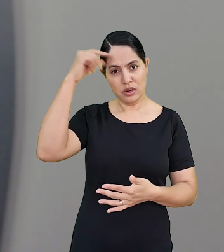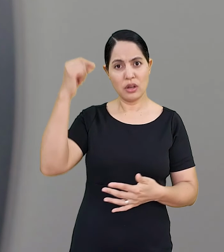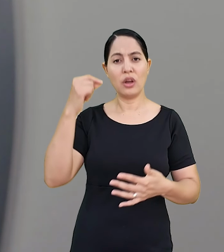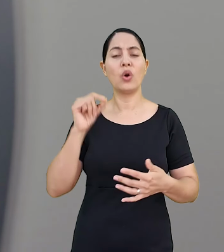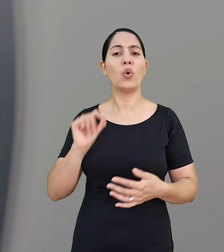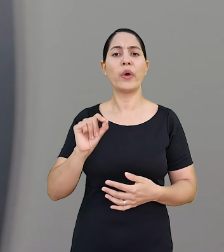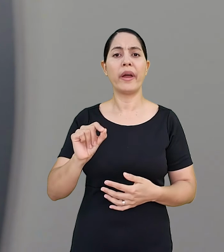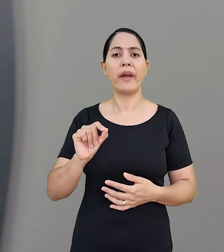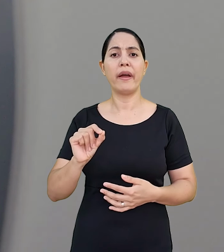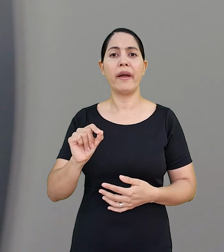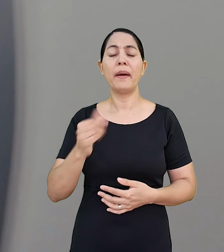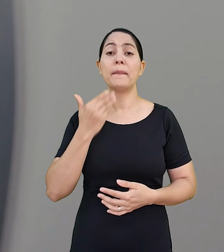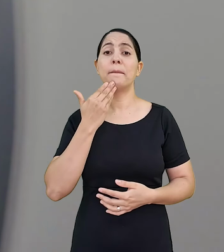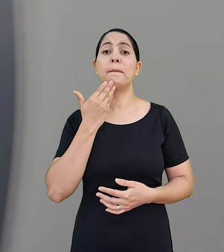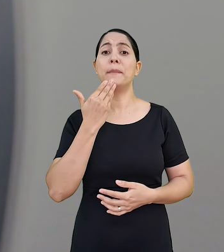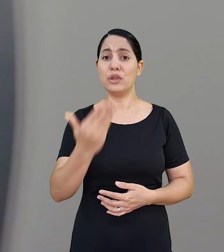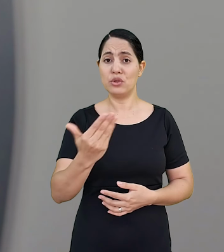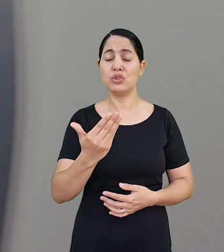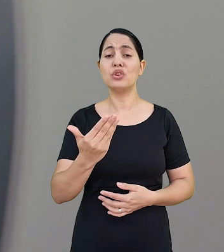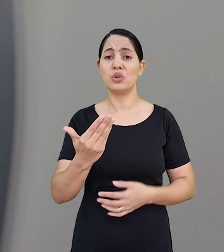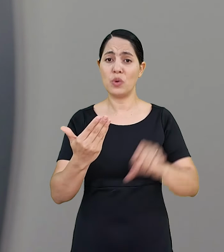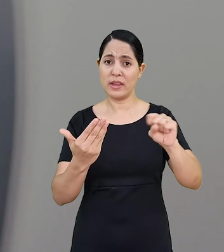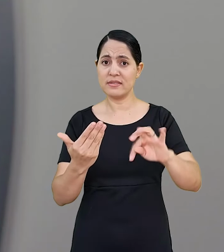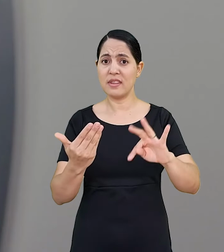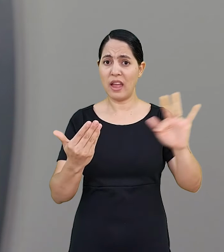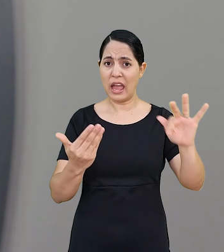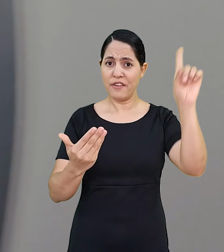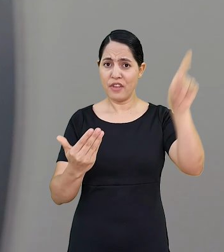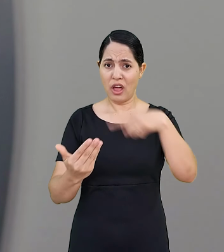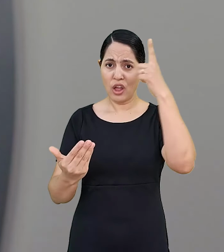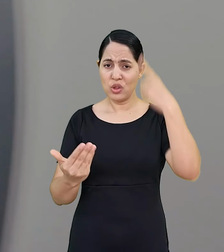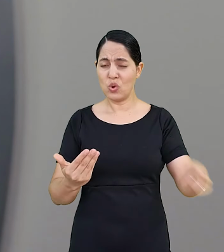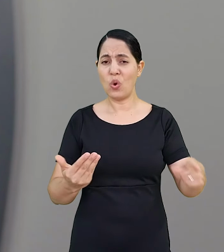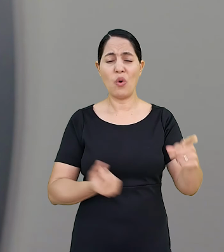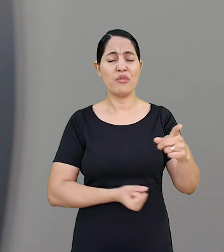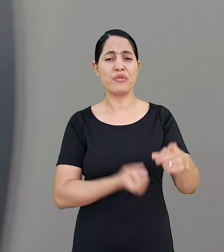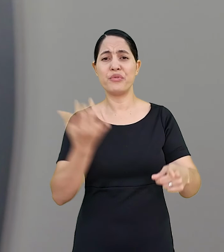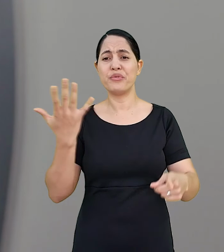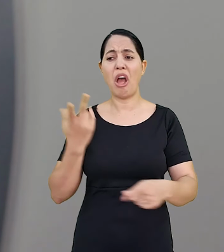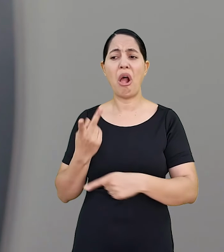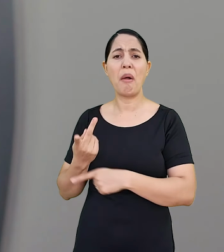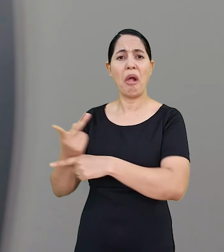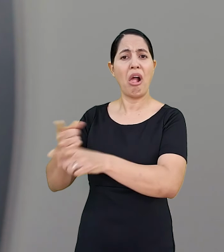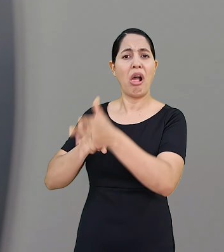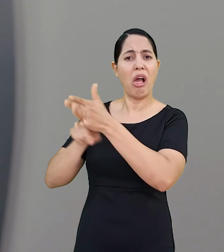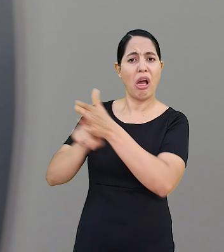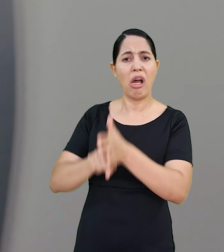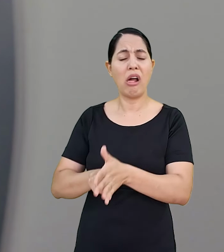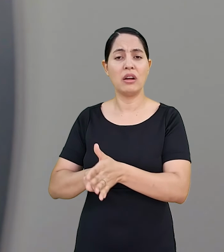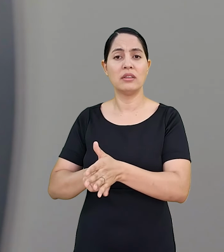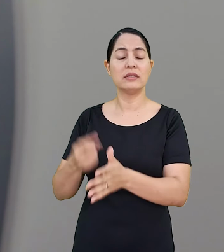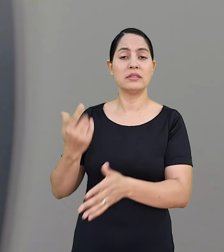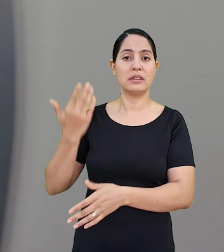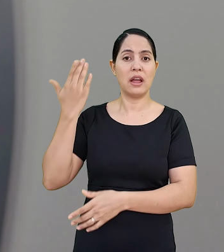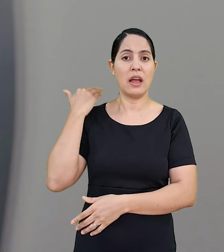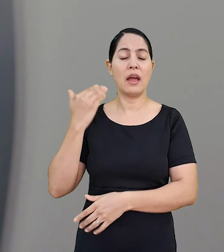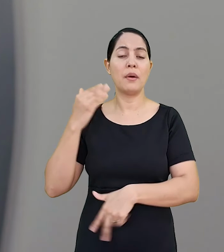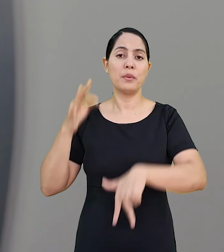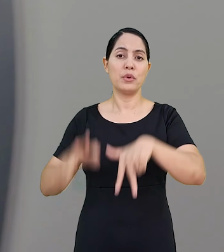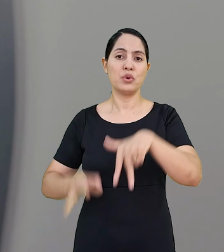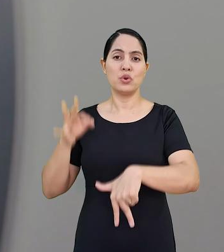onde o Supremo anulou uma série de ordens de busca e apreensão decretadas pelo então juiz Dr.